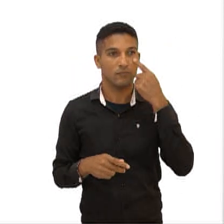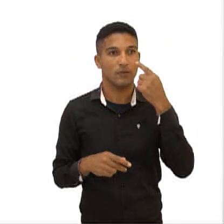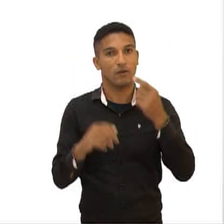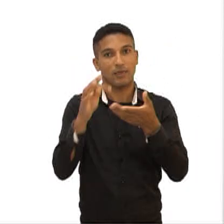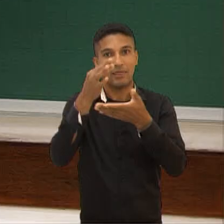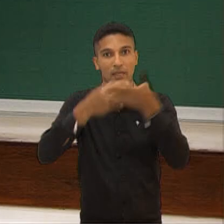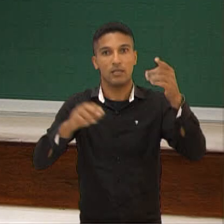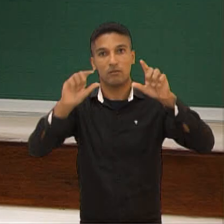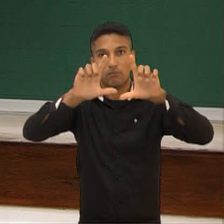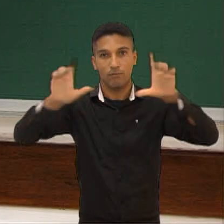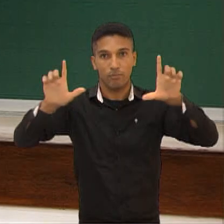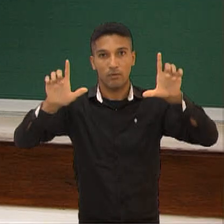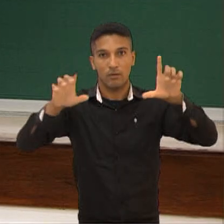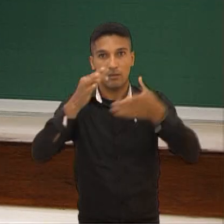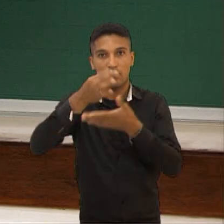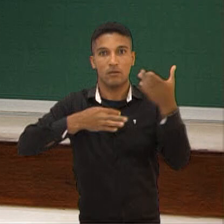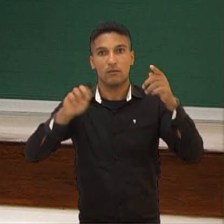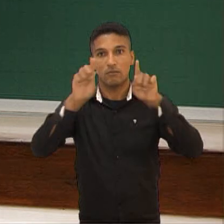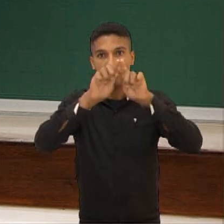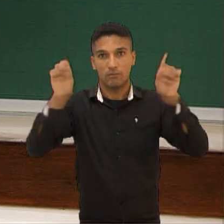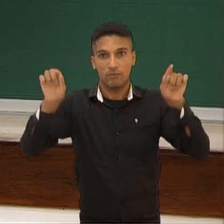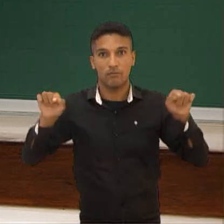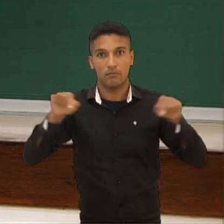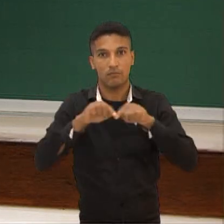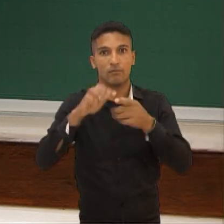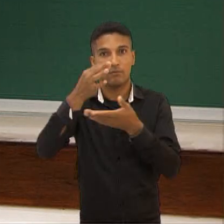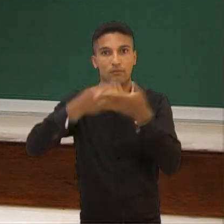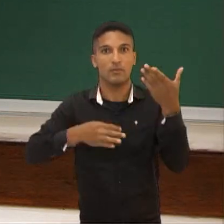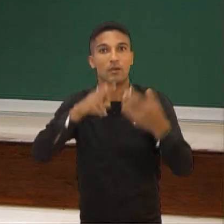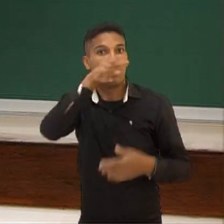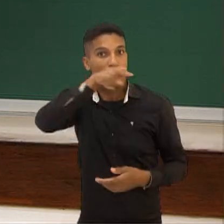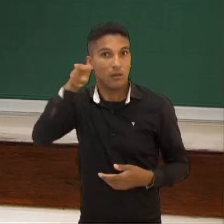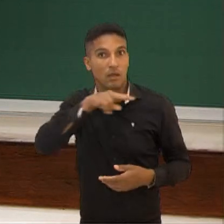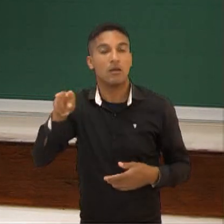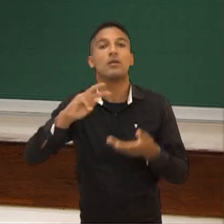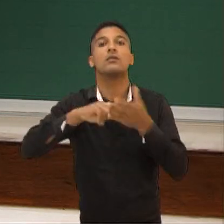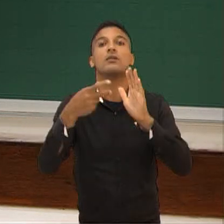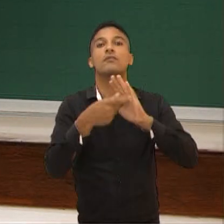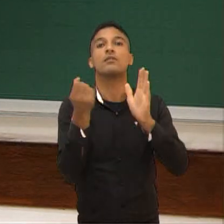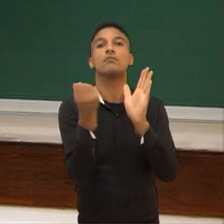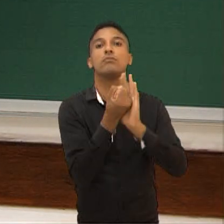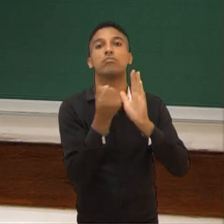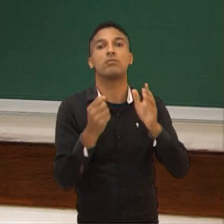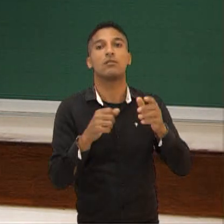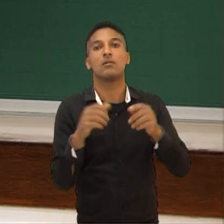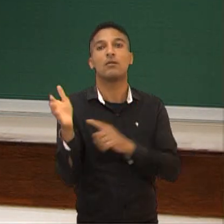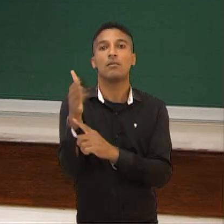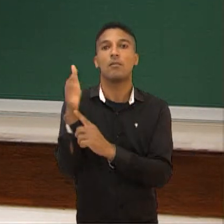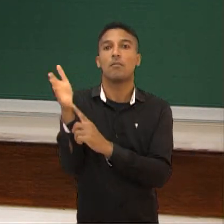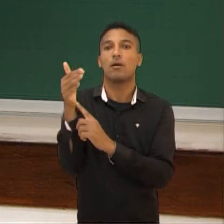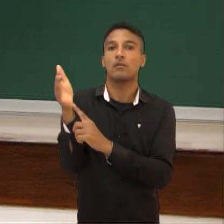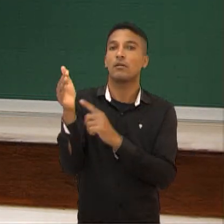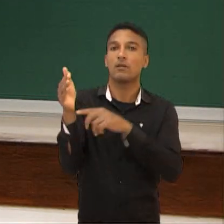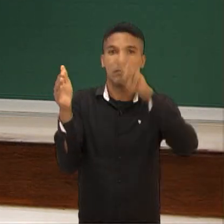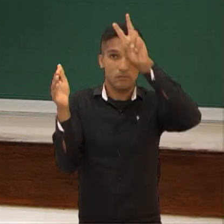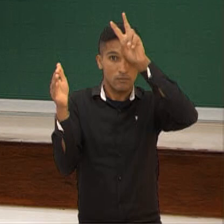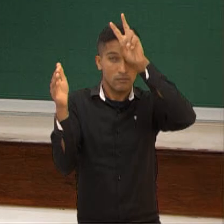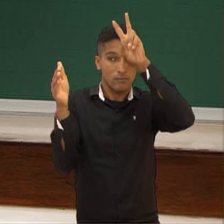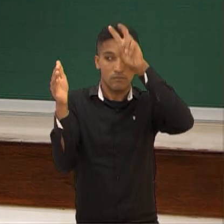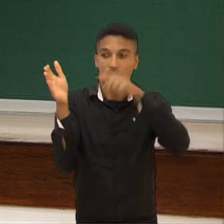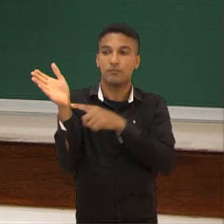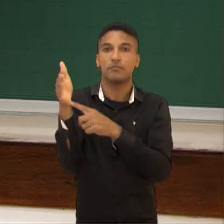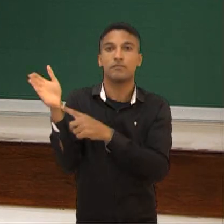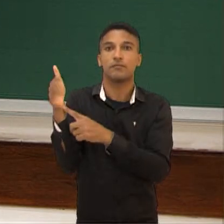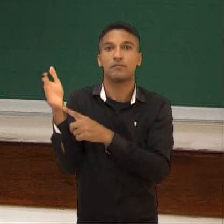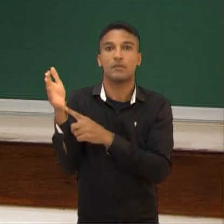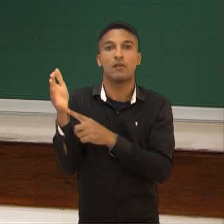vão reler o texto, né, sobre o que simboliza, o que reflete a bandeira. E vão marcar